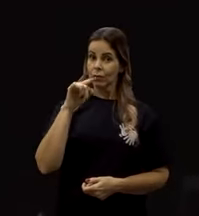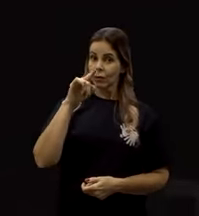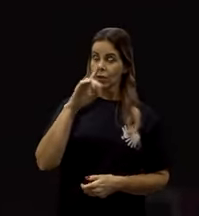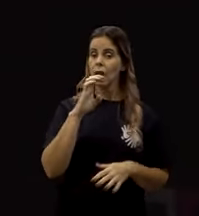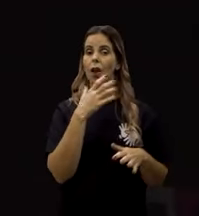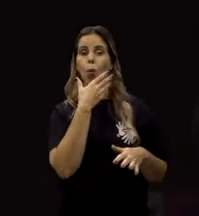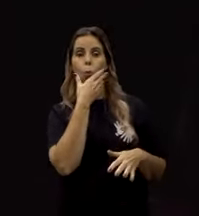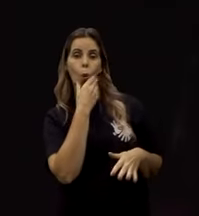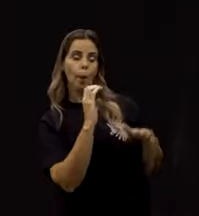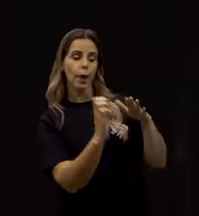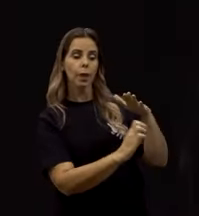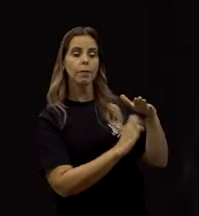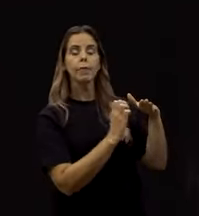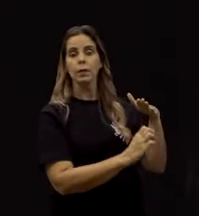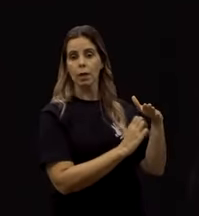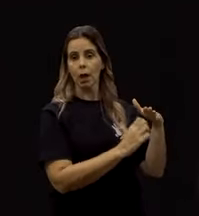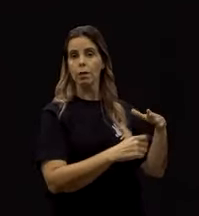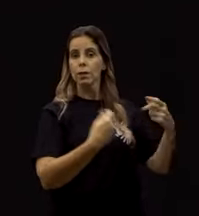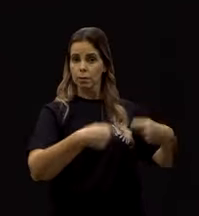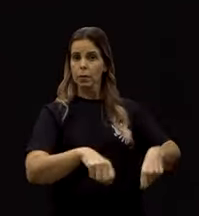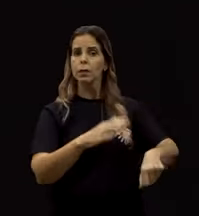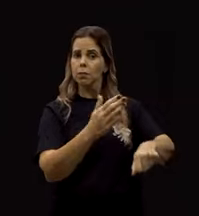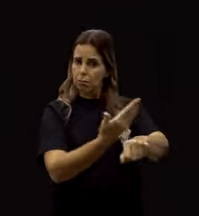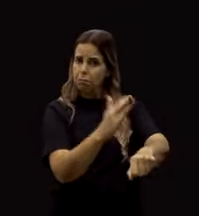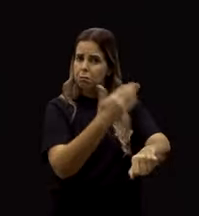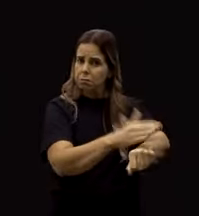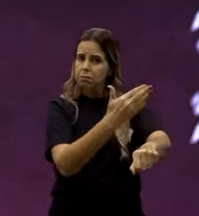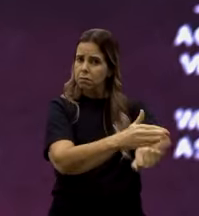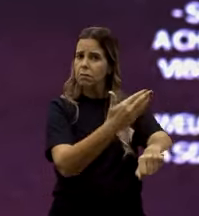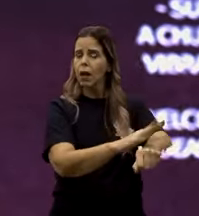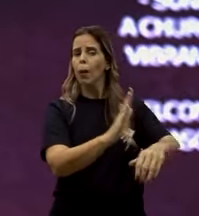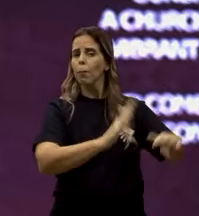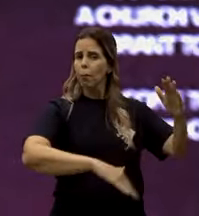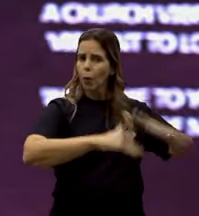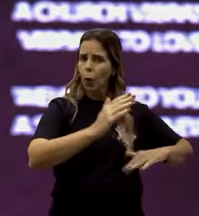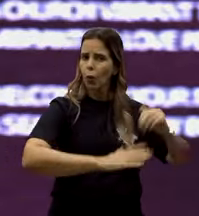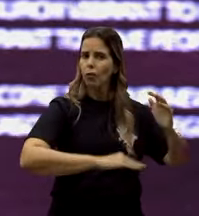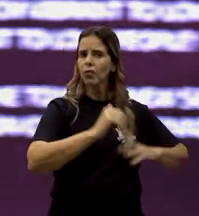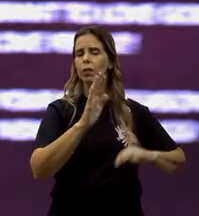Ei exerce o teu papel como empresário do reino Para de ser empresário 007